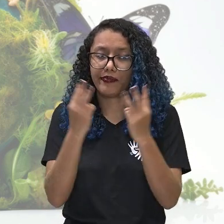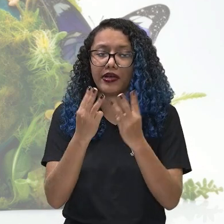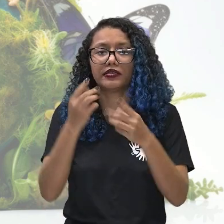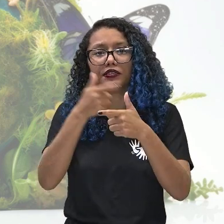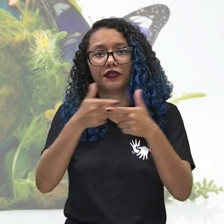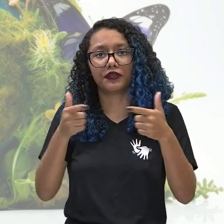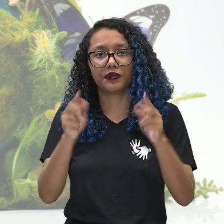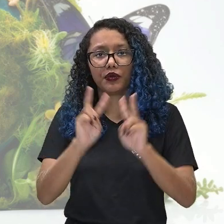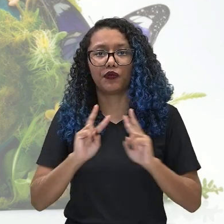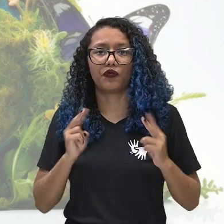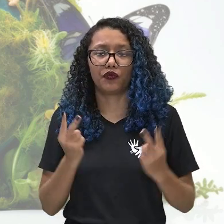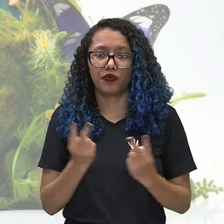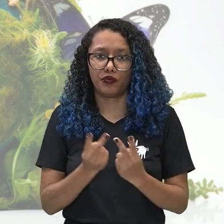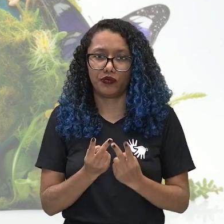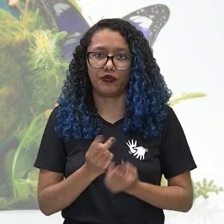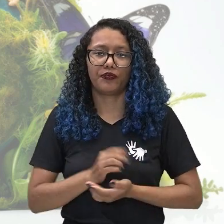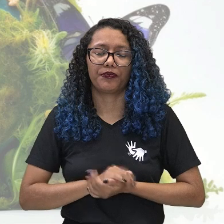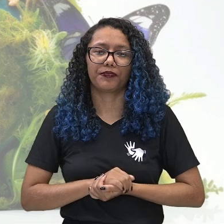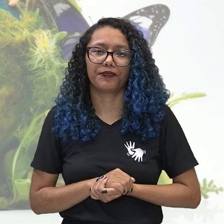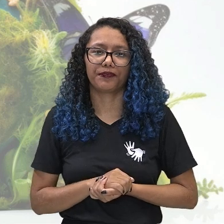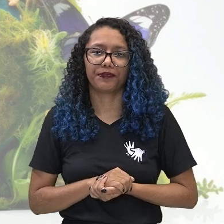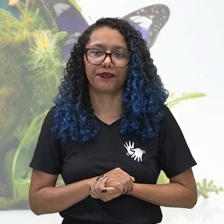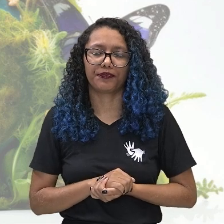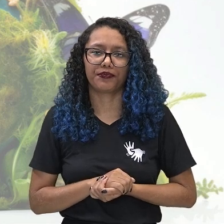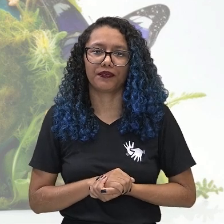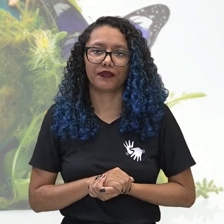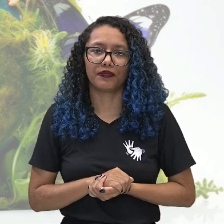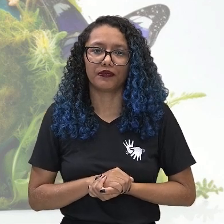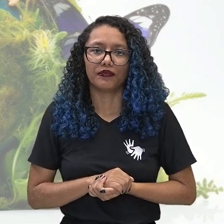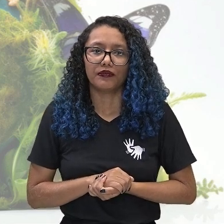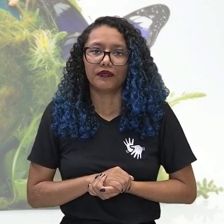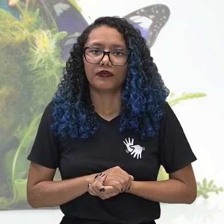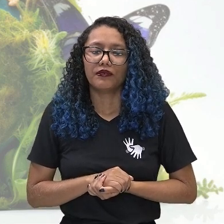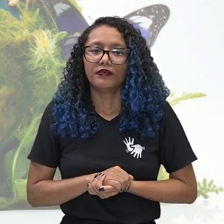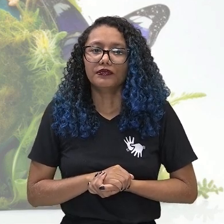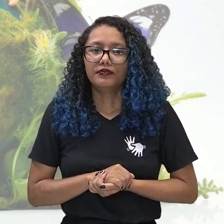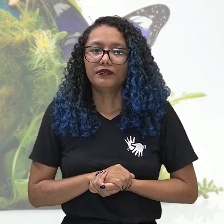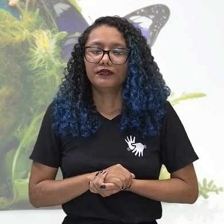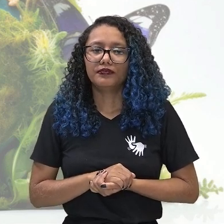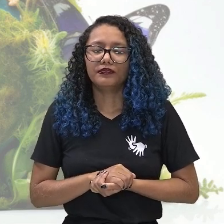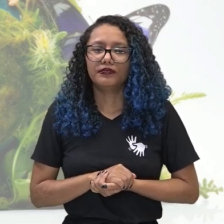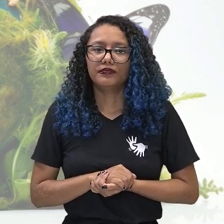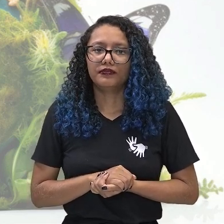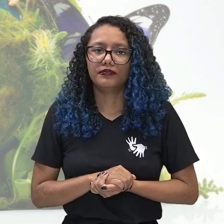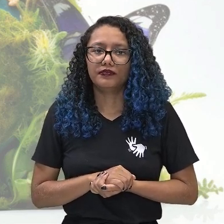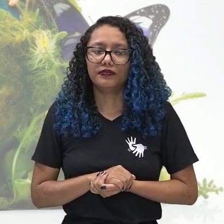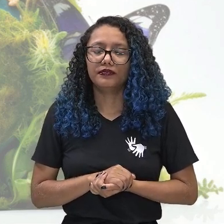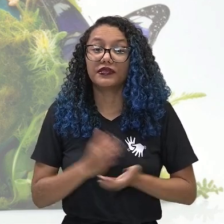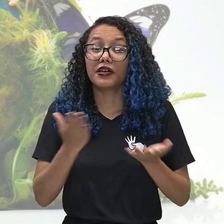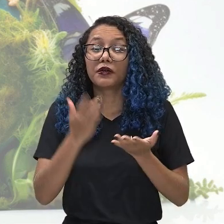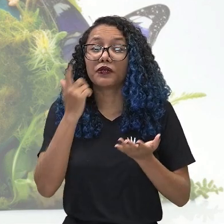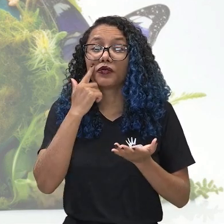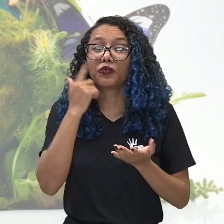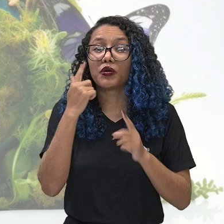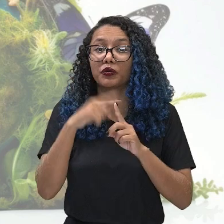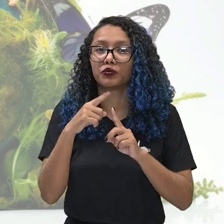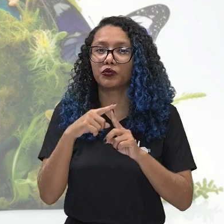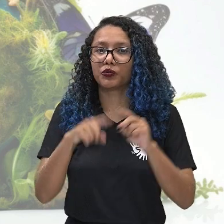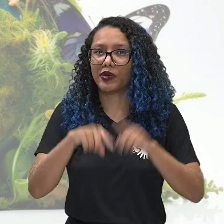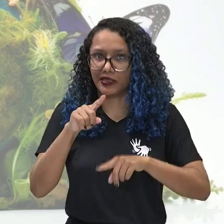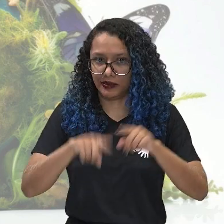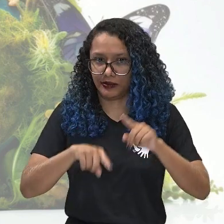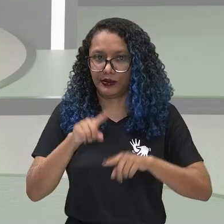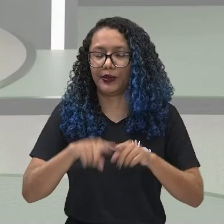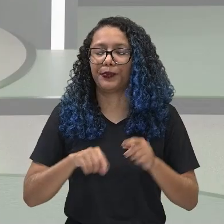volume, certo? E vamos ver os tipos de matérias.